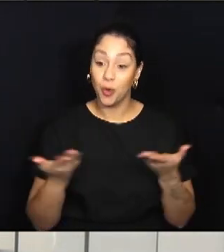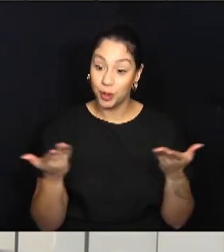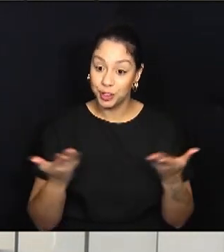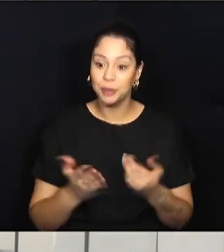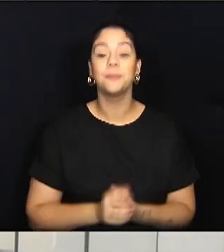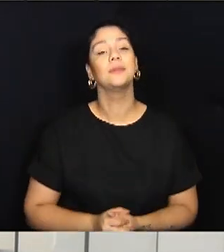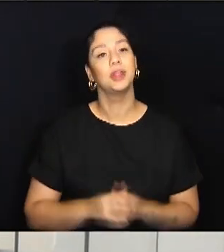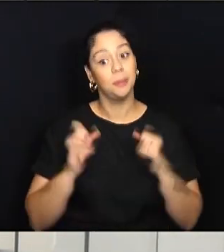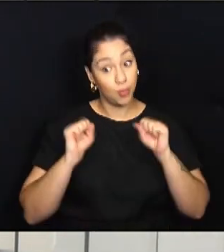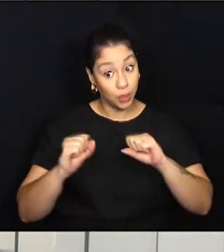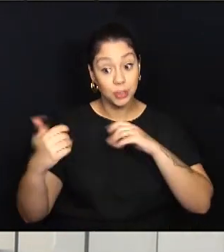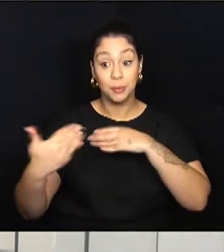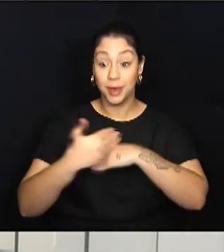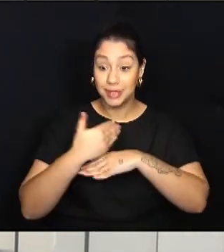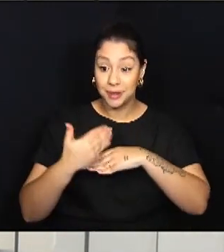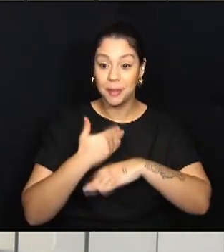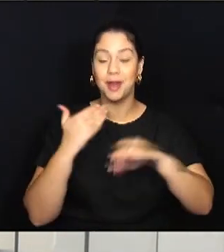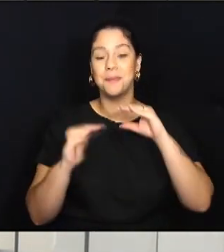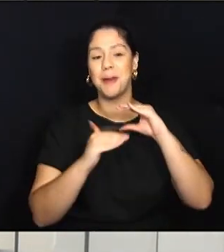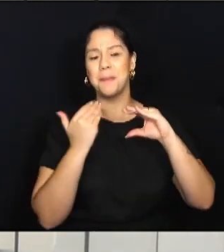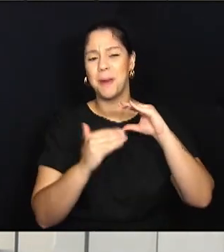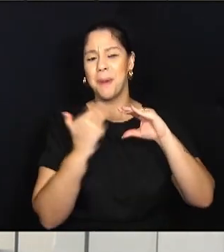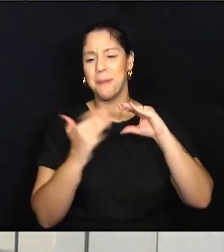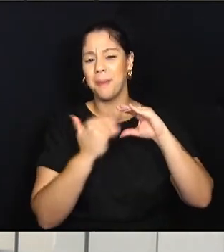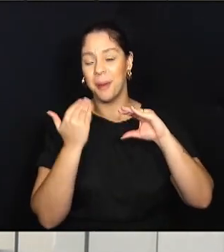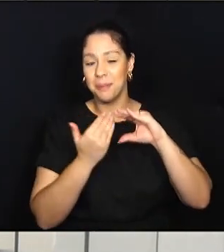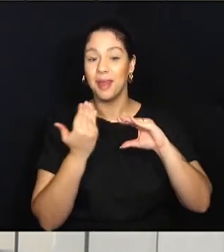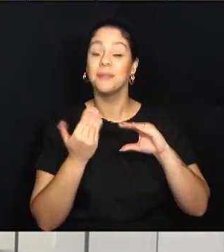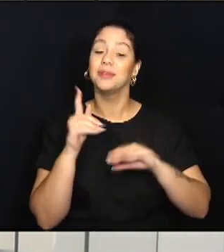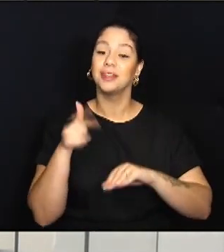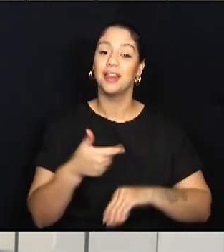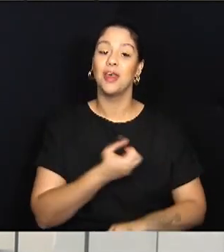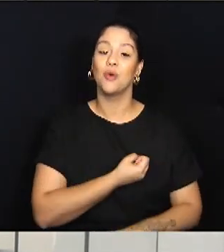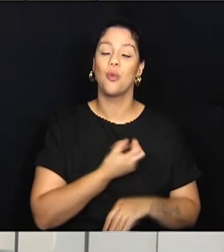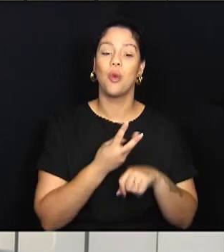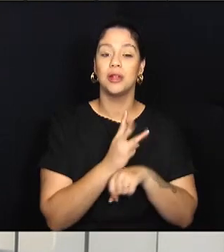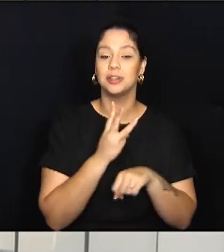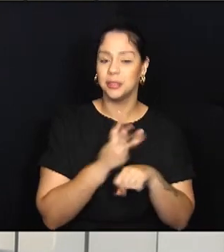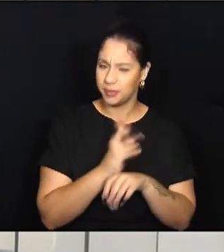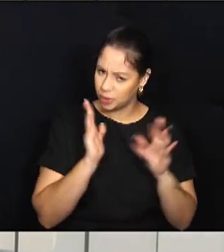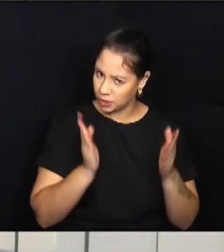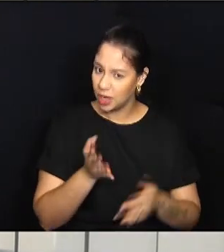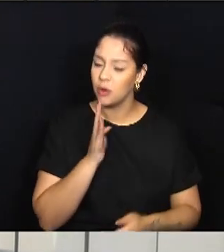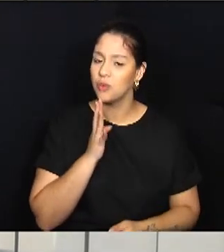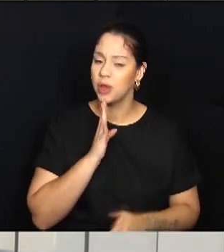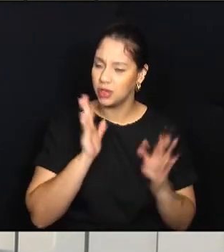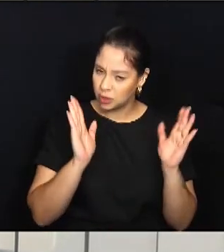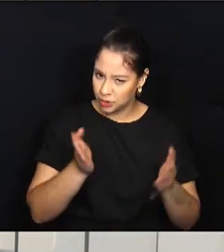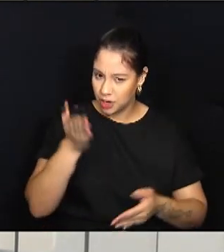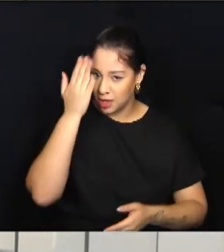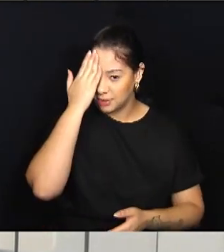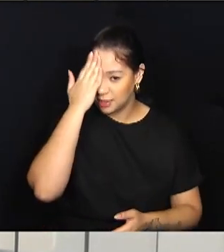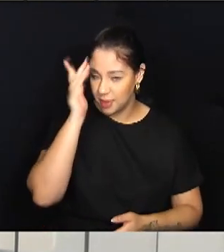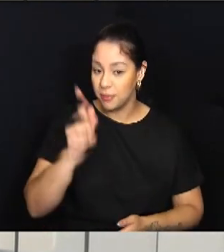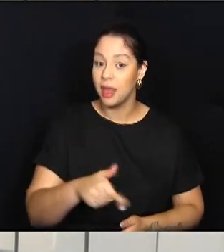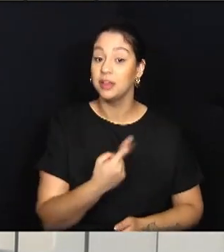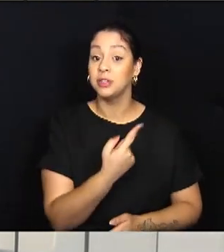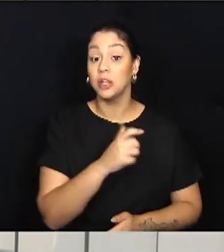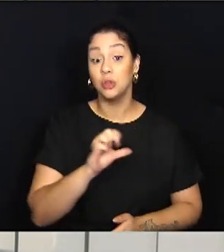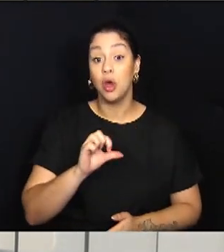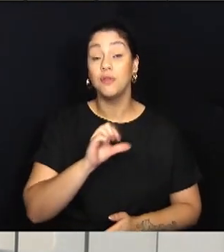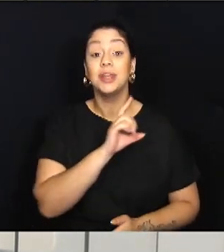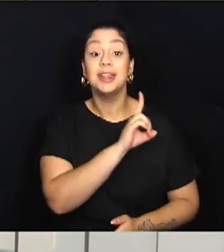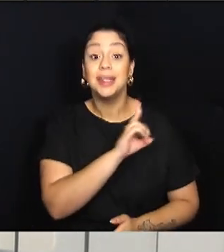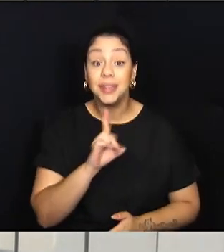e participe. Envie a sua mensagem para o número do nosso WhatsApp que você já conhece, né? 19 é o nosso